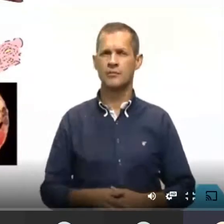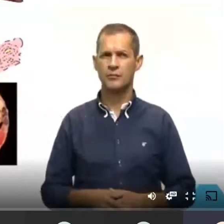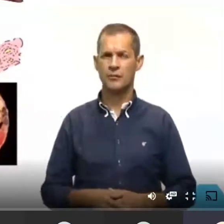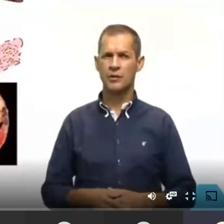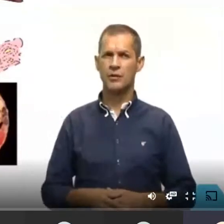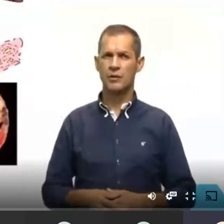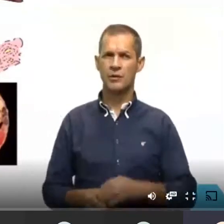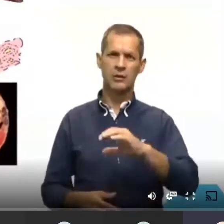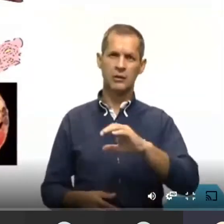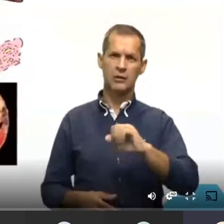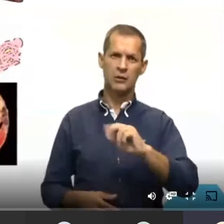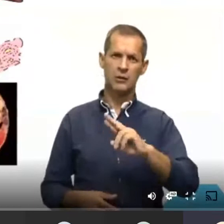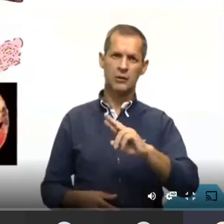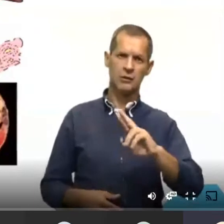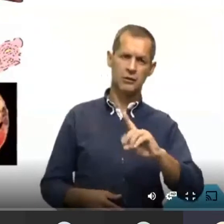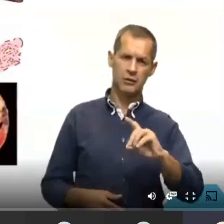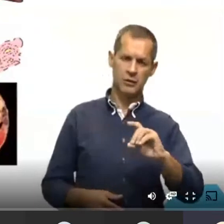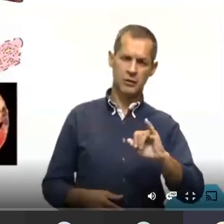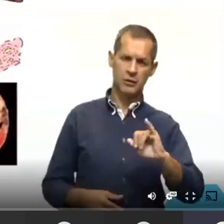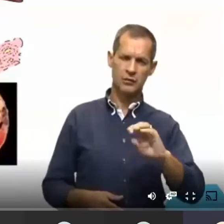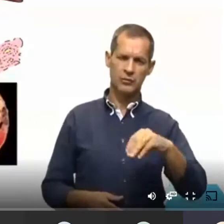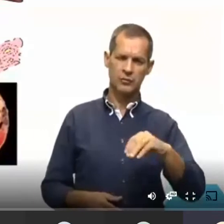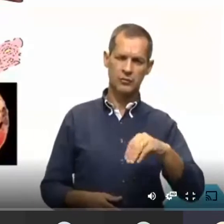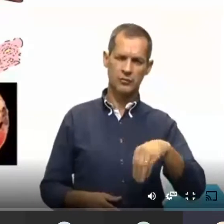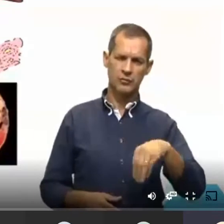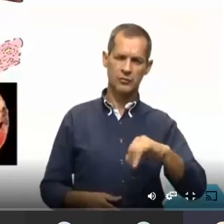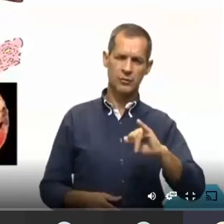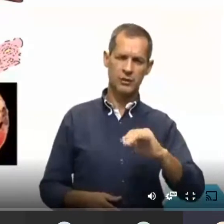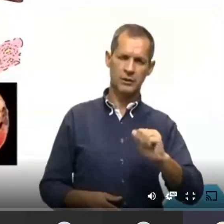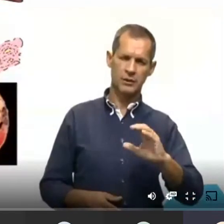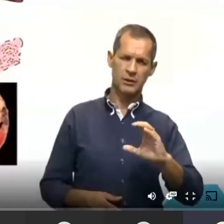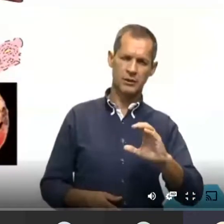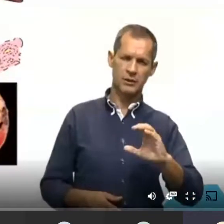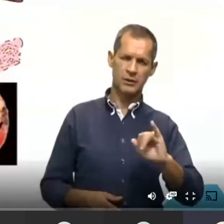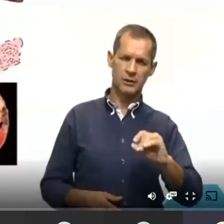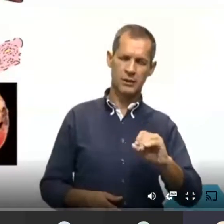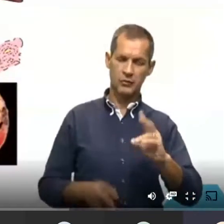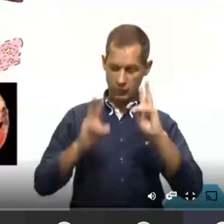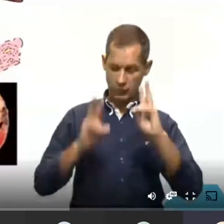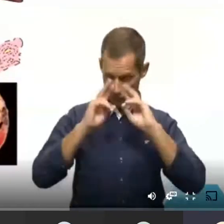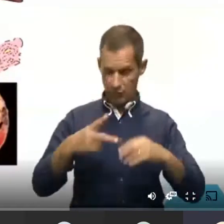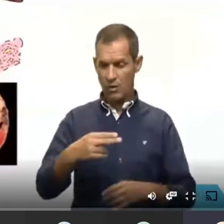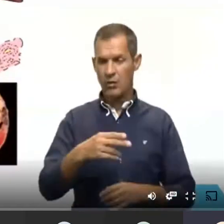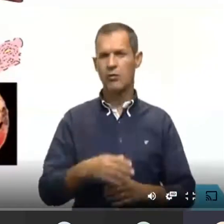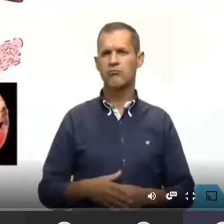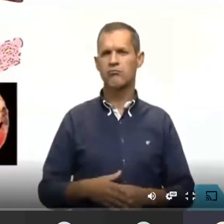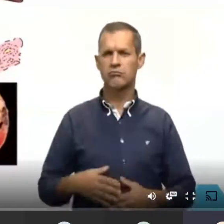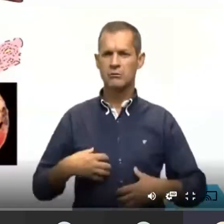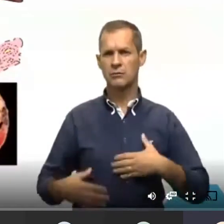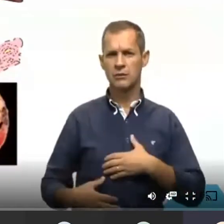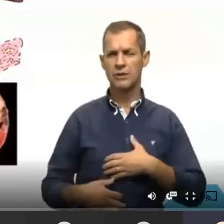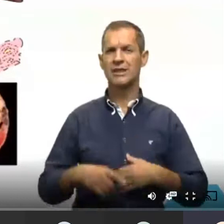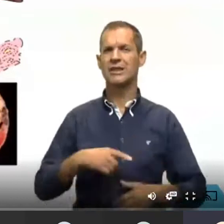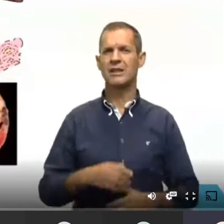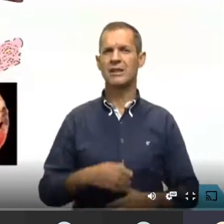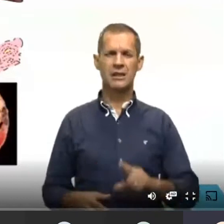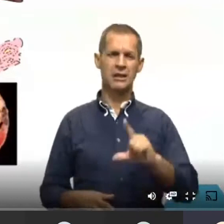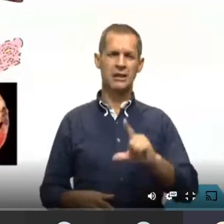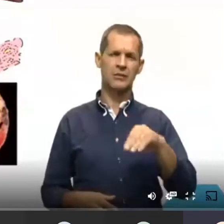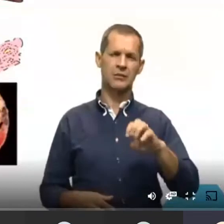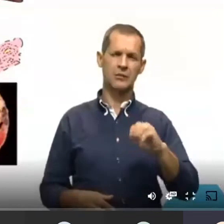aqui o cardiomiócito normal, tá ok? A gente pode ver o corte do órgão que